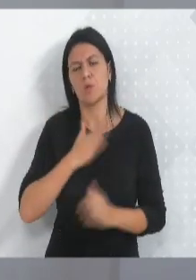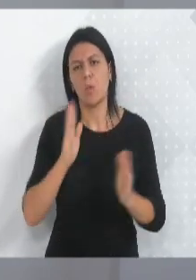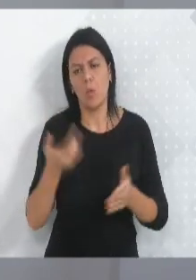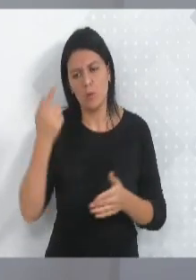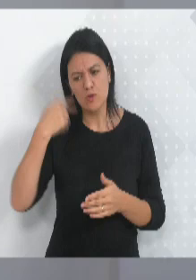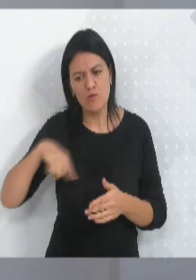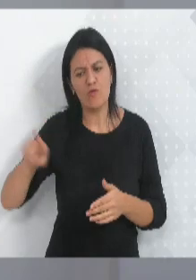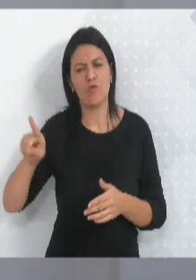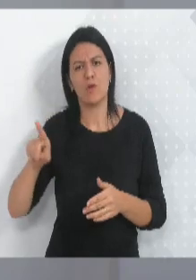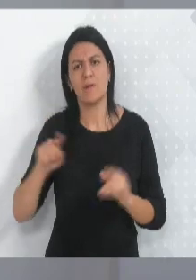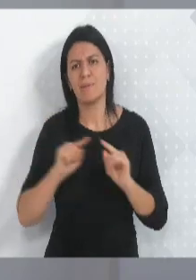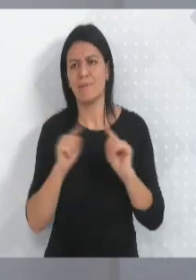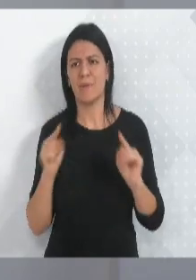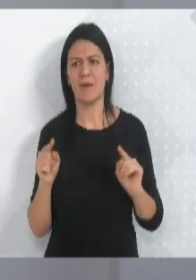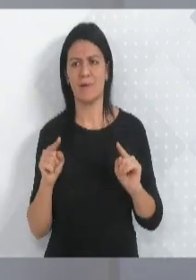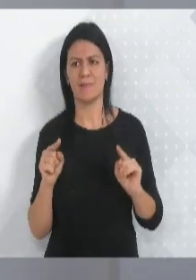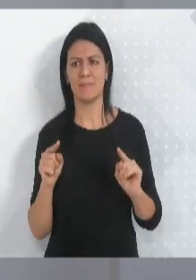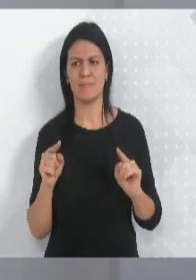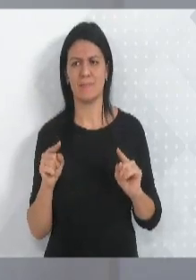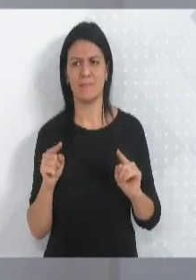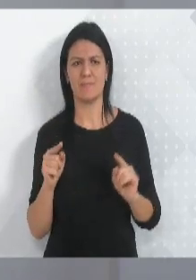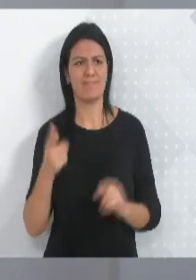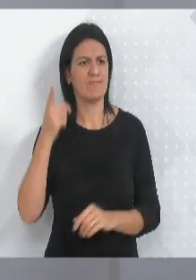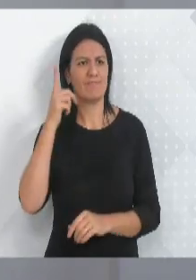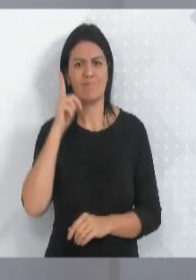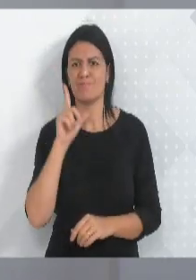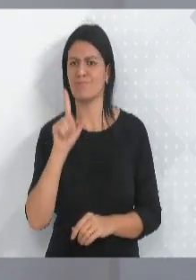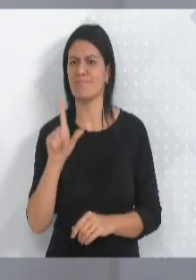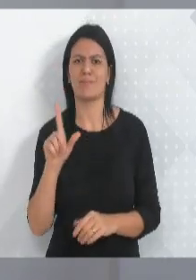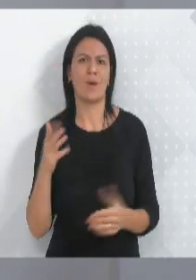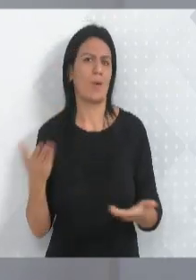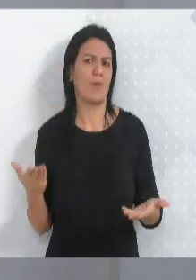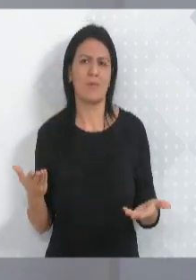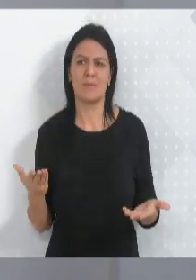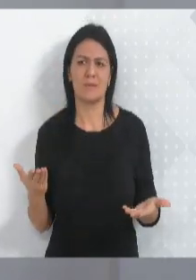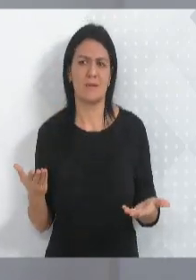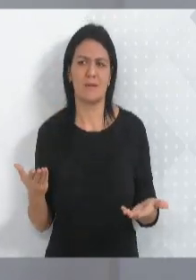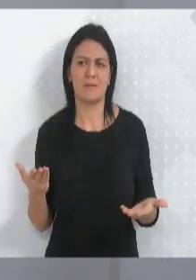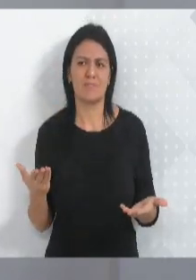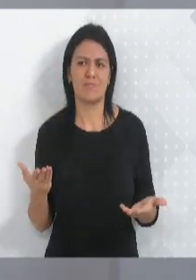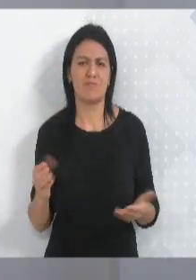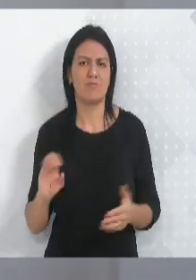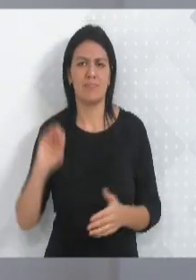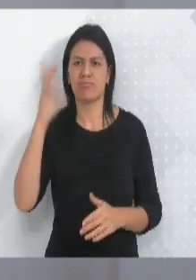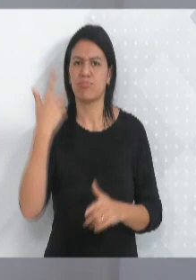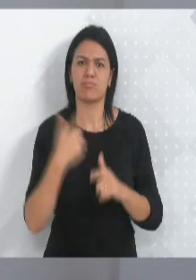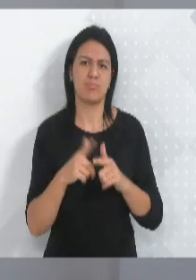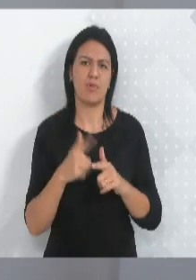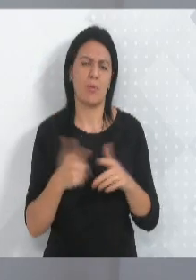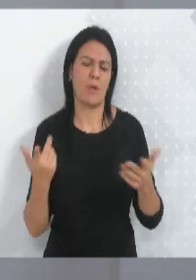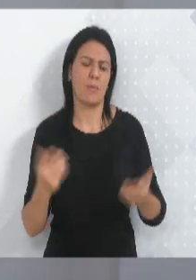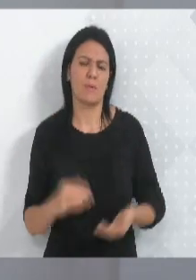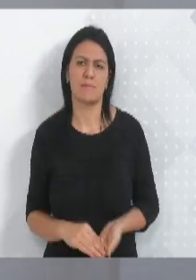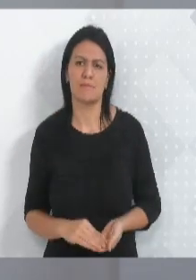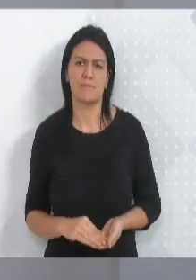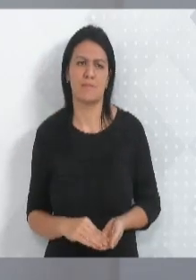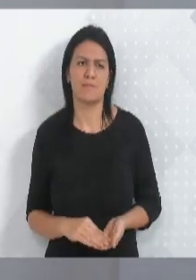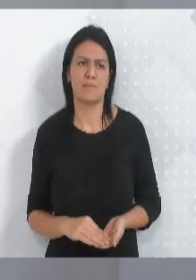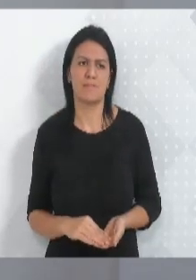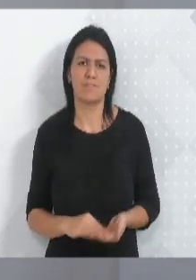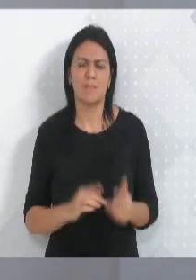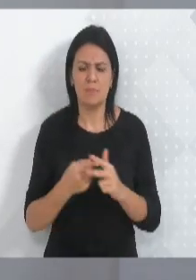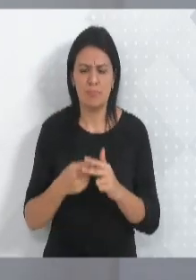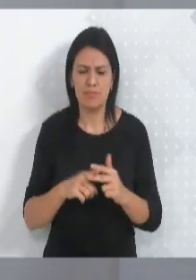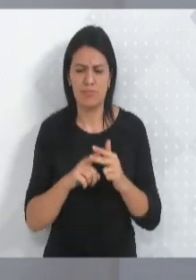lá, mas ele não consegue, vereador, líder do governo, resolver esta questão da manutenção. A manutenção